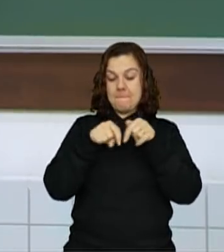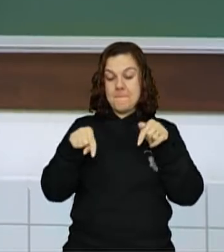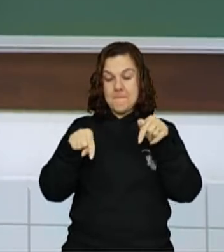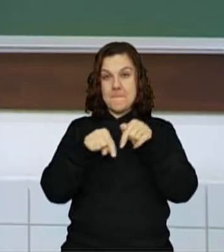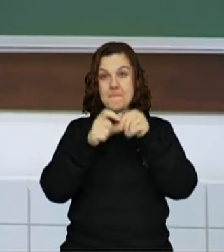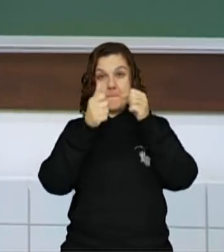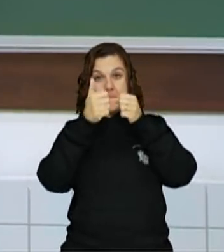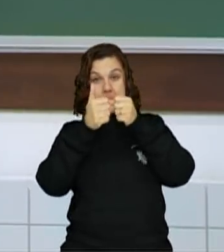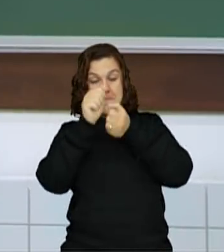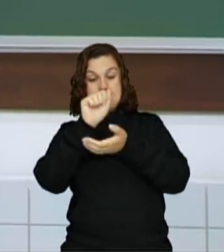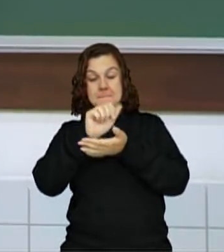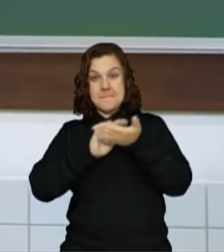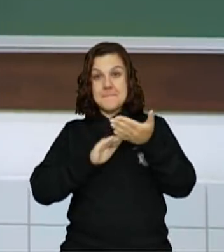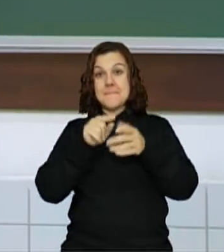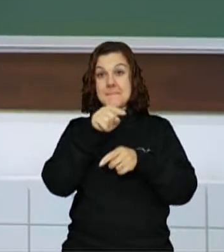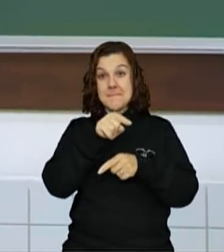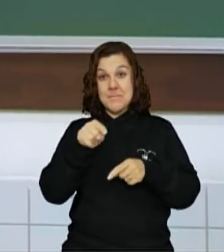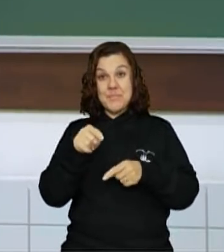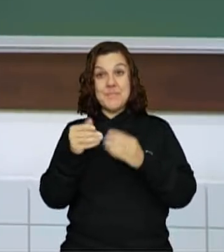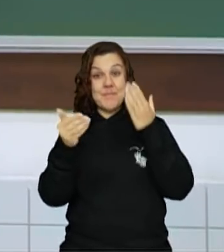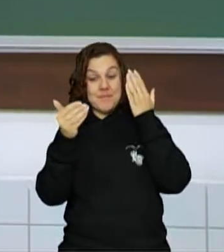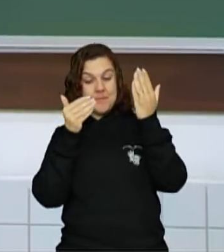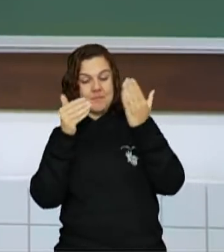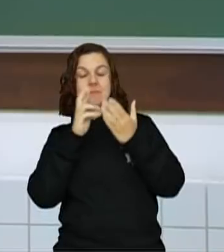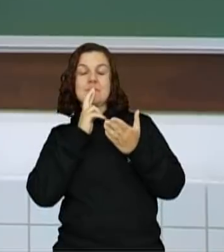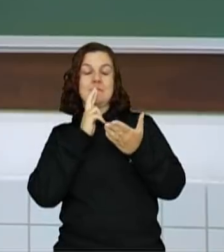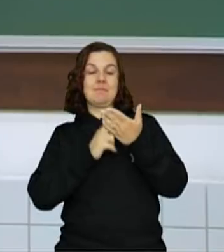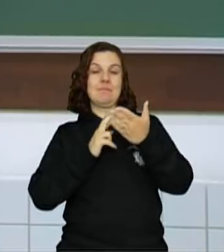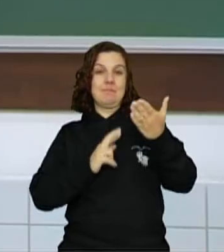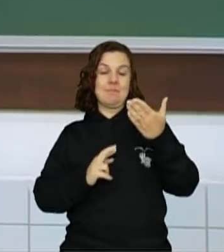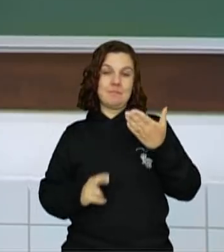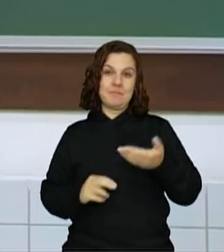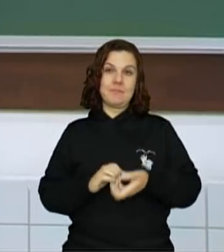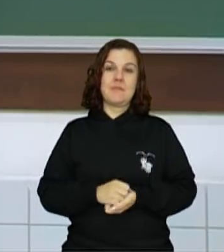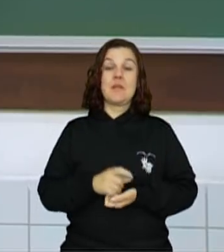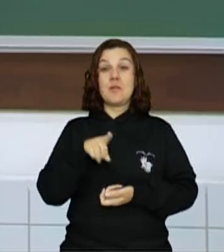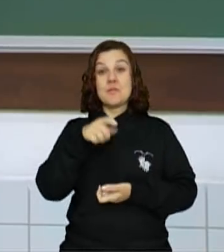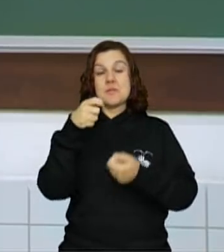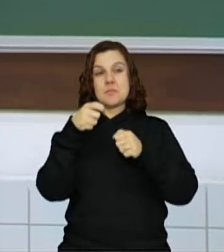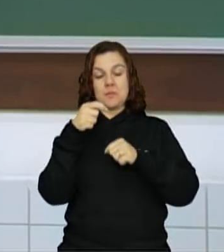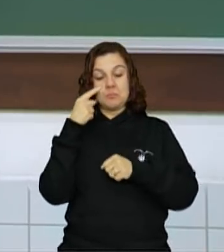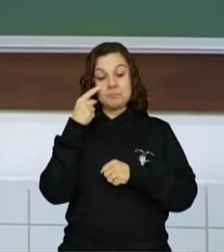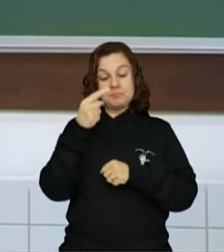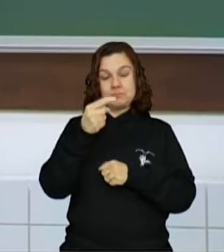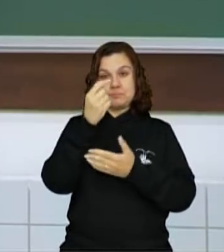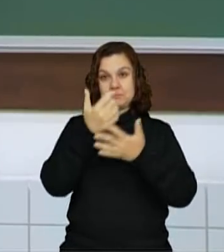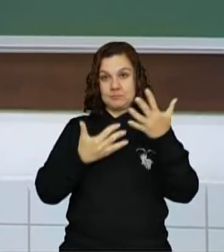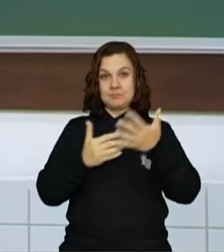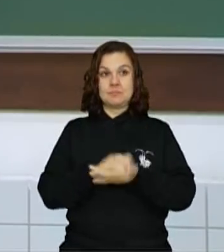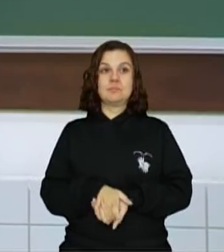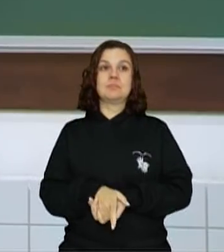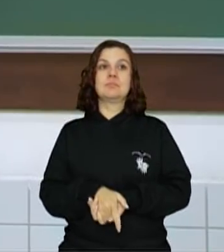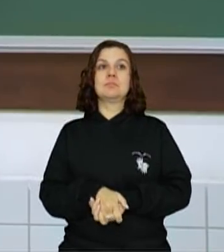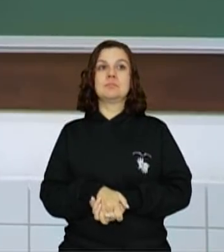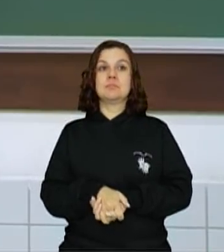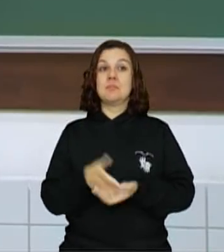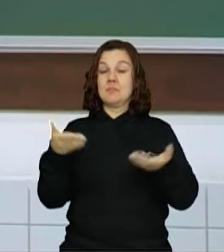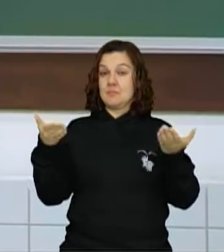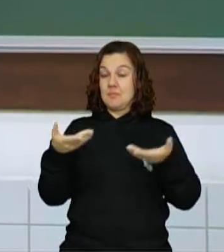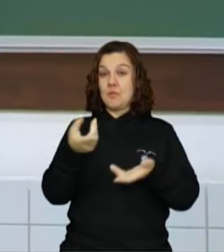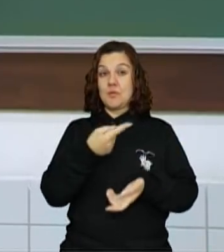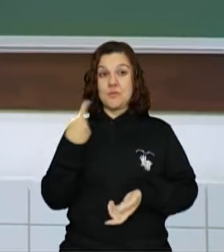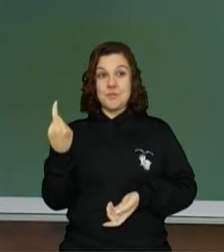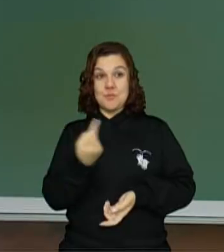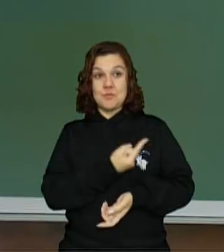deixei uma atividade para vocês realizarem e que vocês devem consultar a lista.